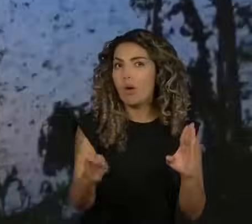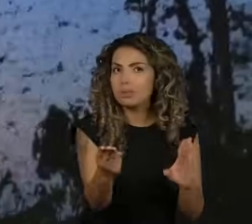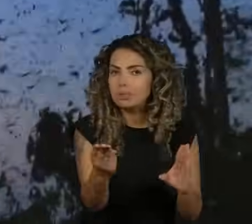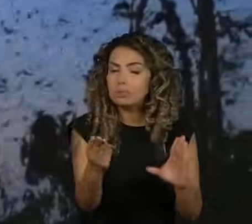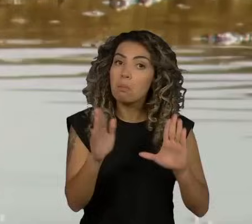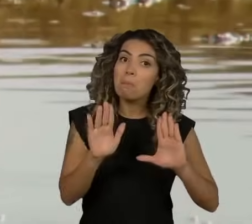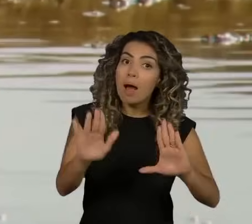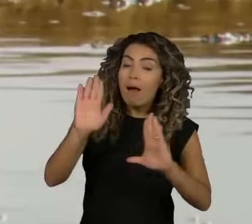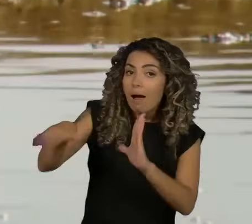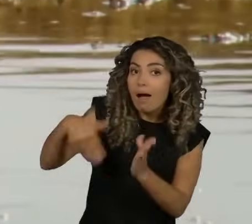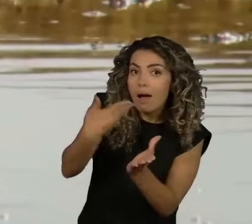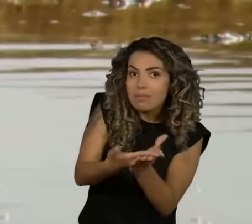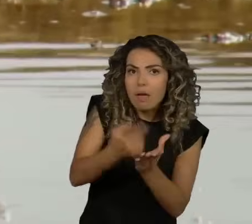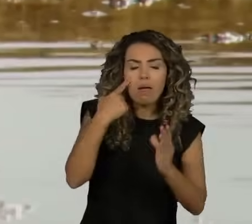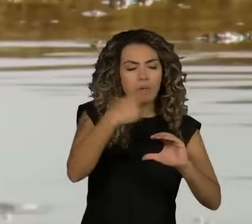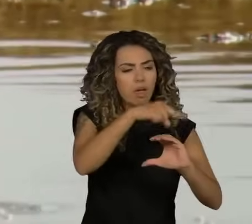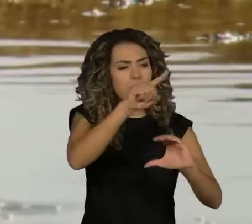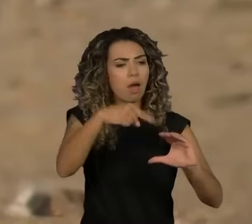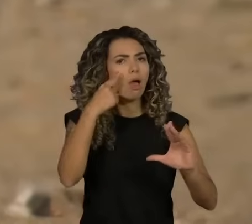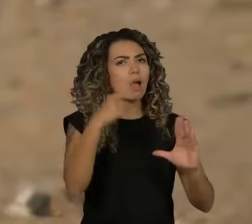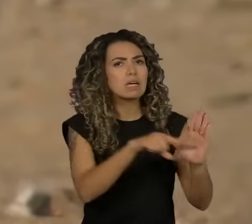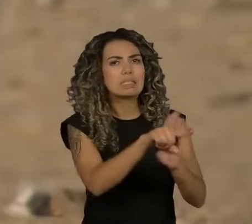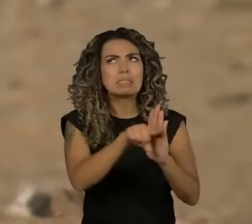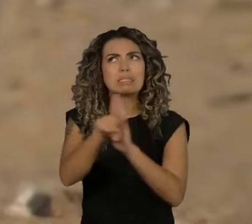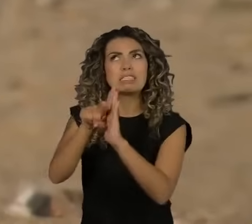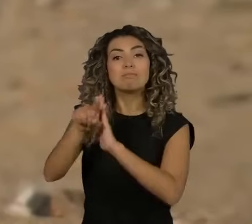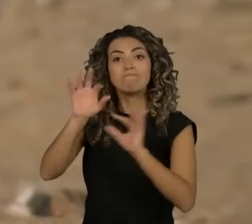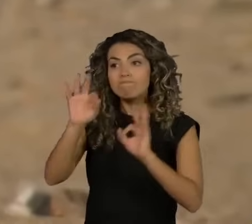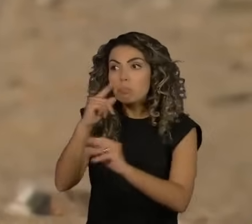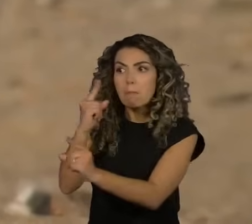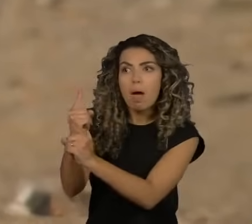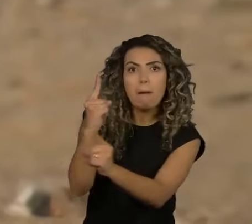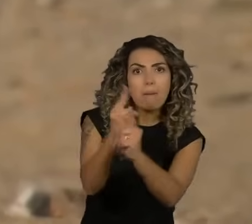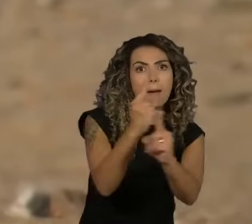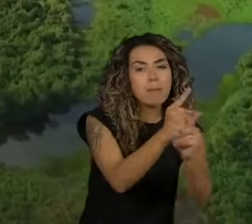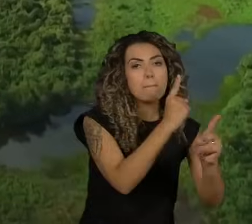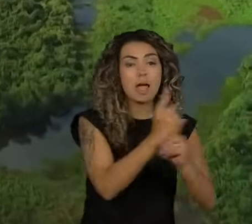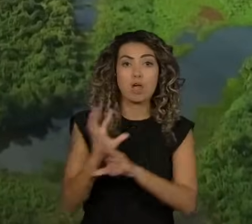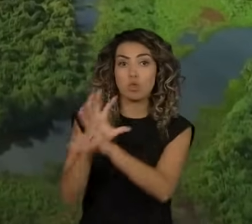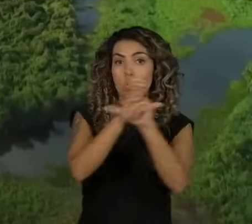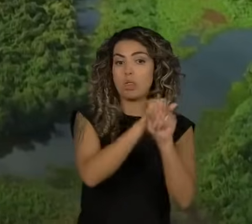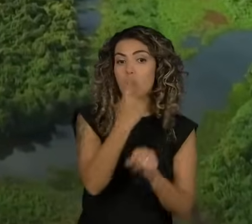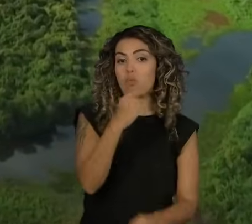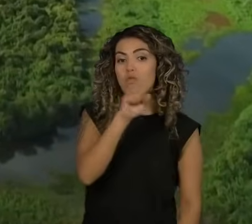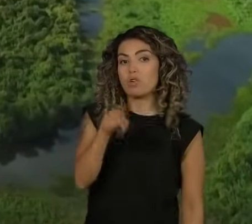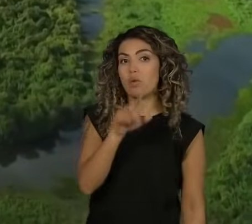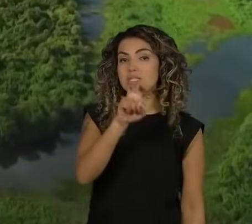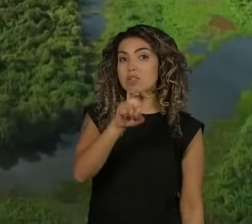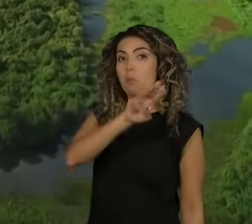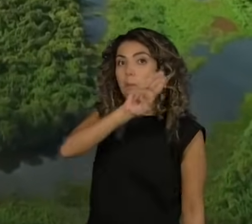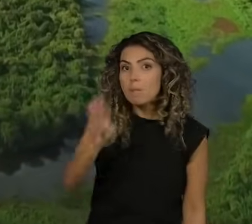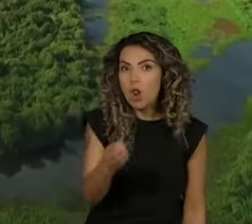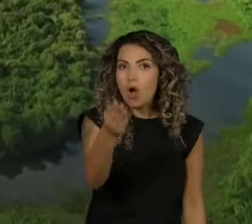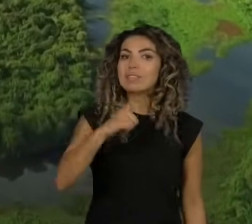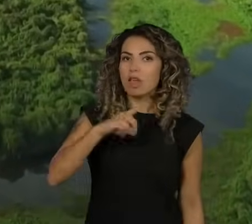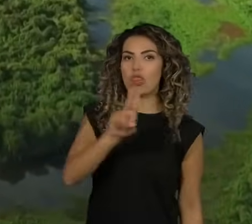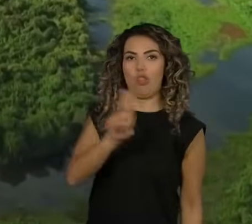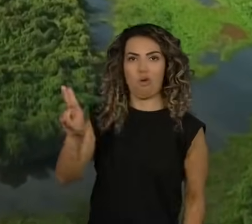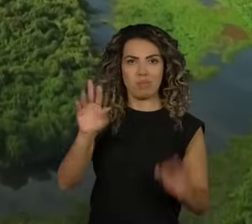só classificaram e deram nome a 1,5 milhão de espécies. O Brasil é o país com a